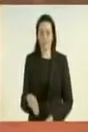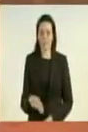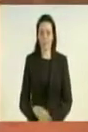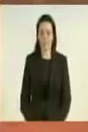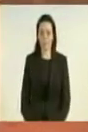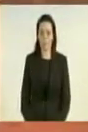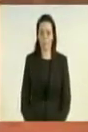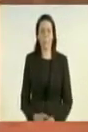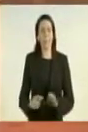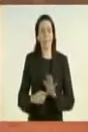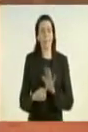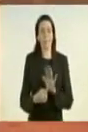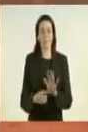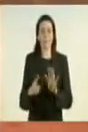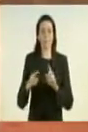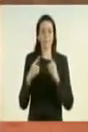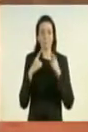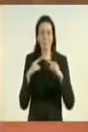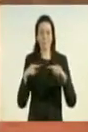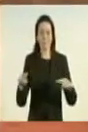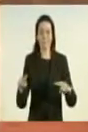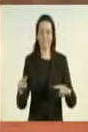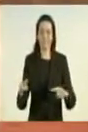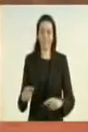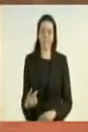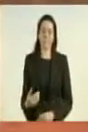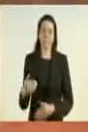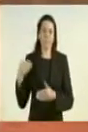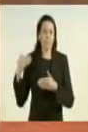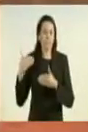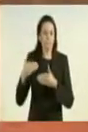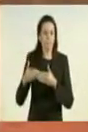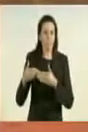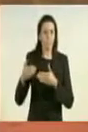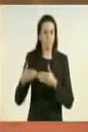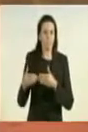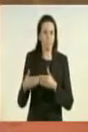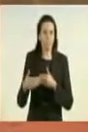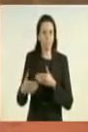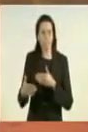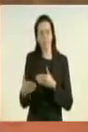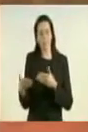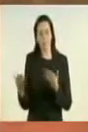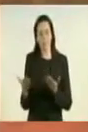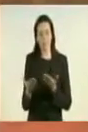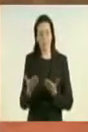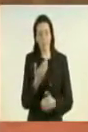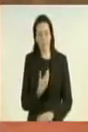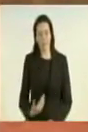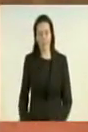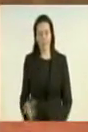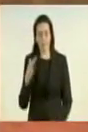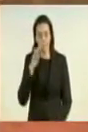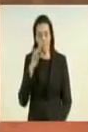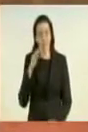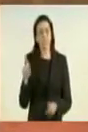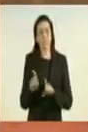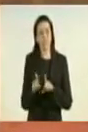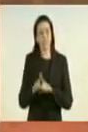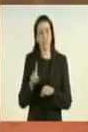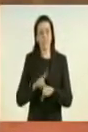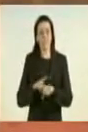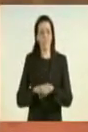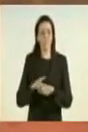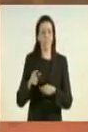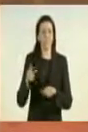amplamente denunciado ao longo dos primeiros meses do governo Flávio Dino e também durante o período de transição, quando os funcionários